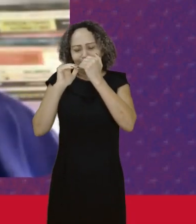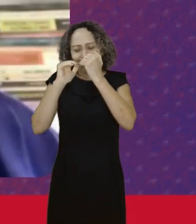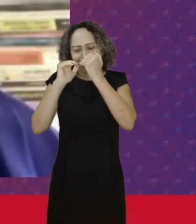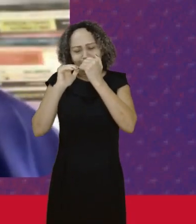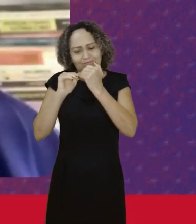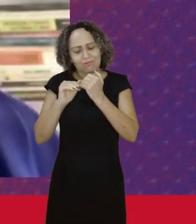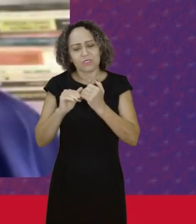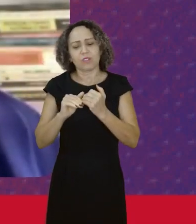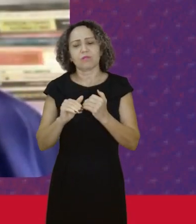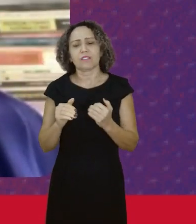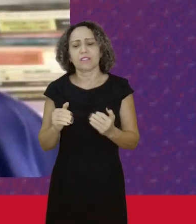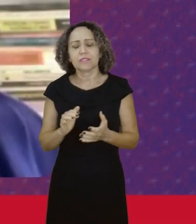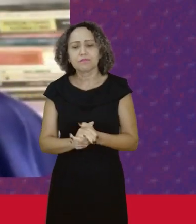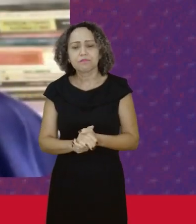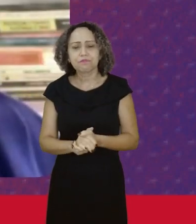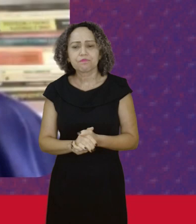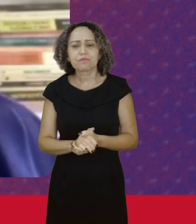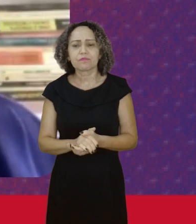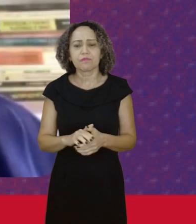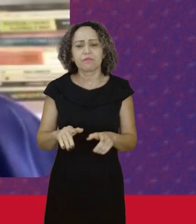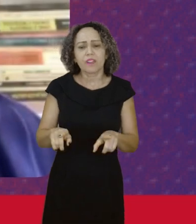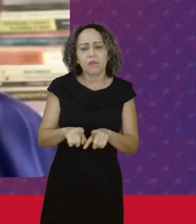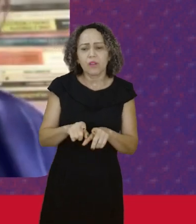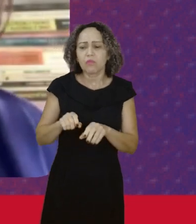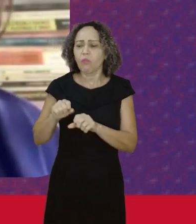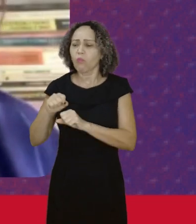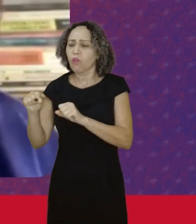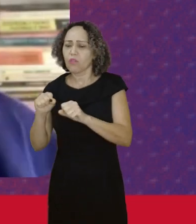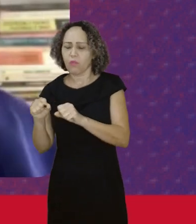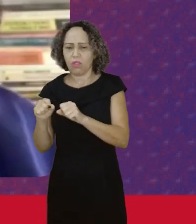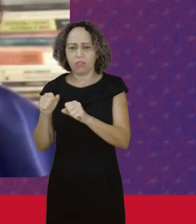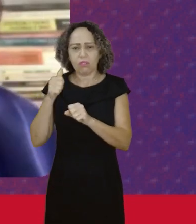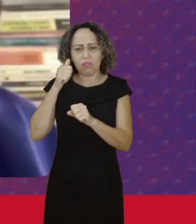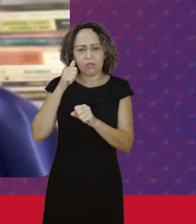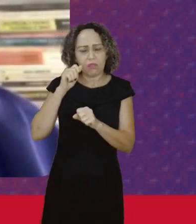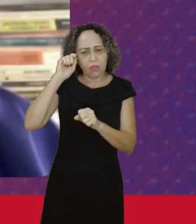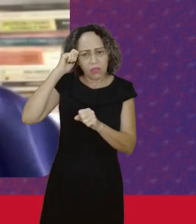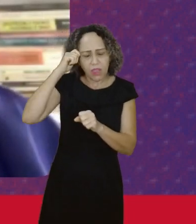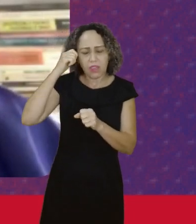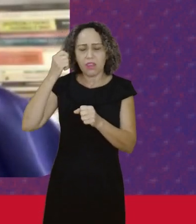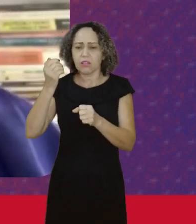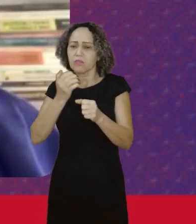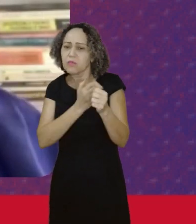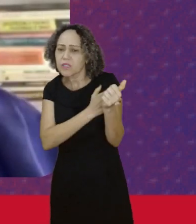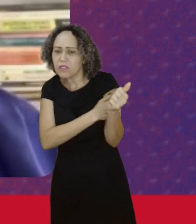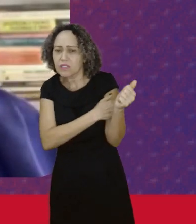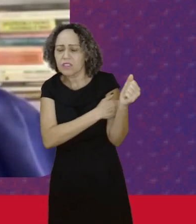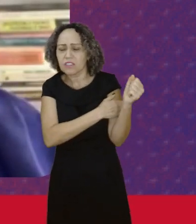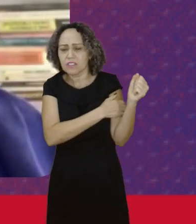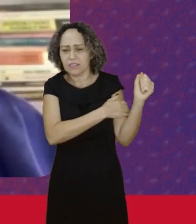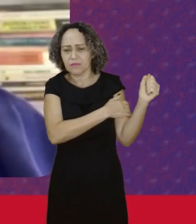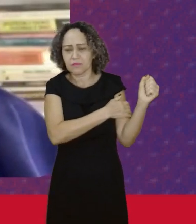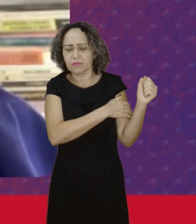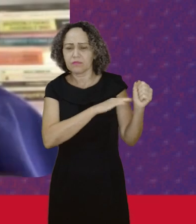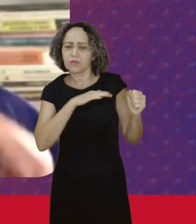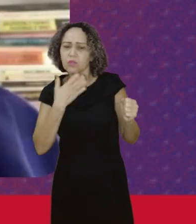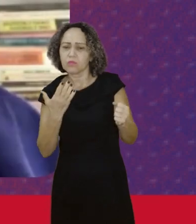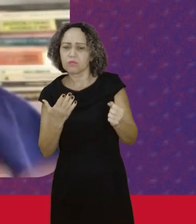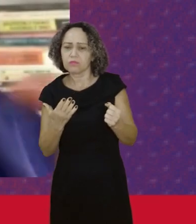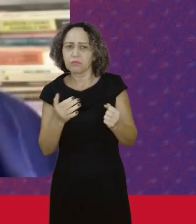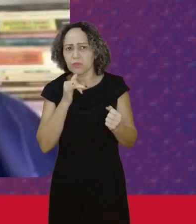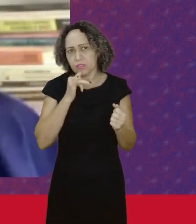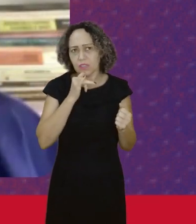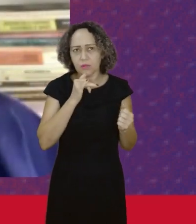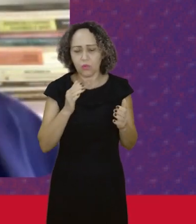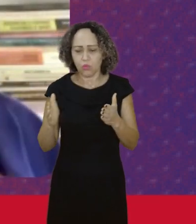tantos movimentos feministas, os movimentos de mulheres, assim como os governos de